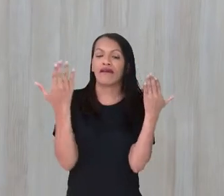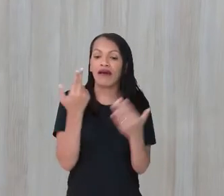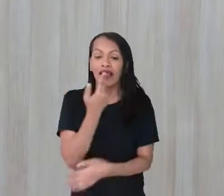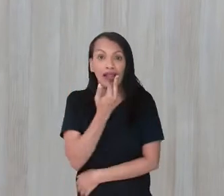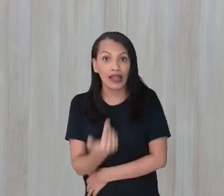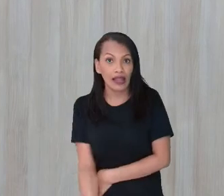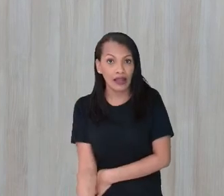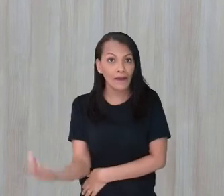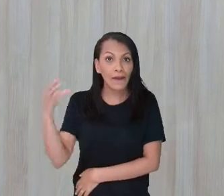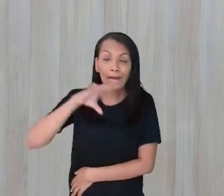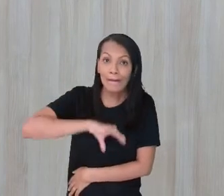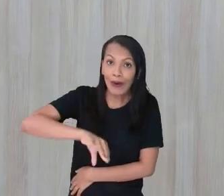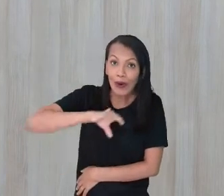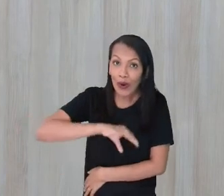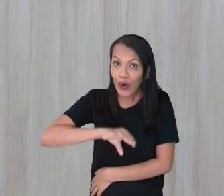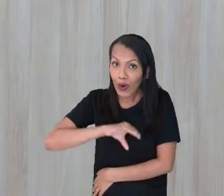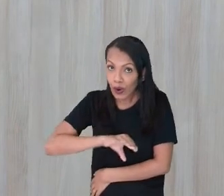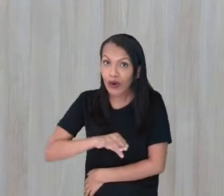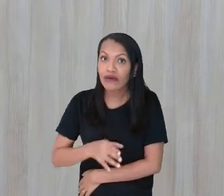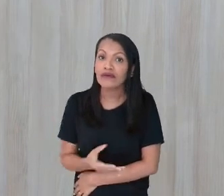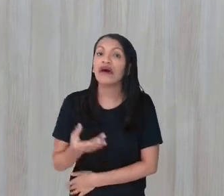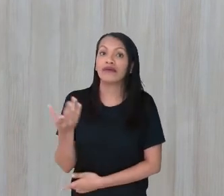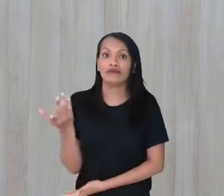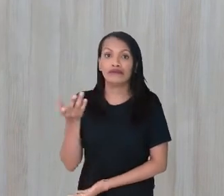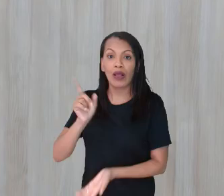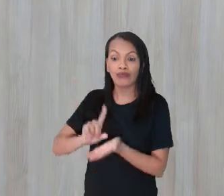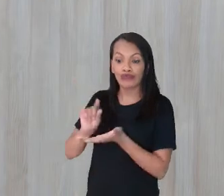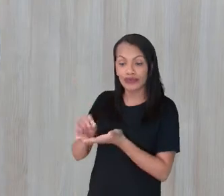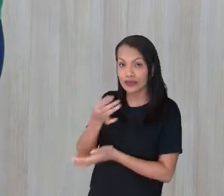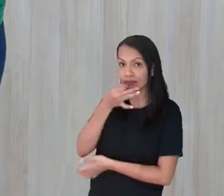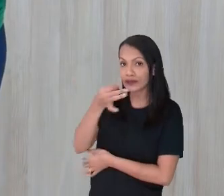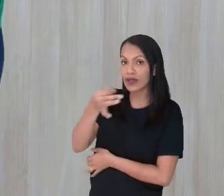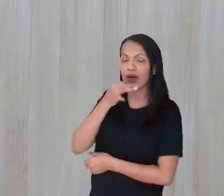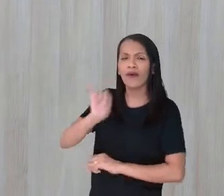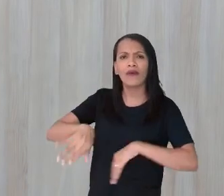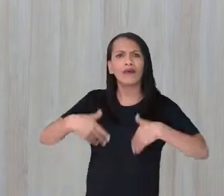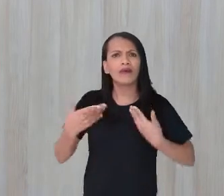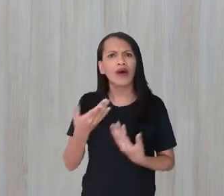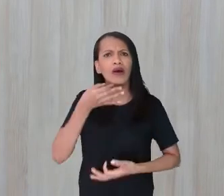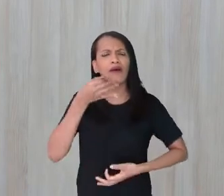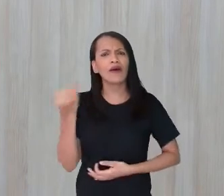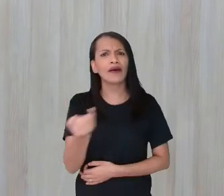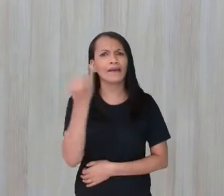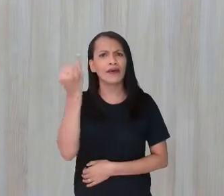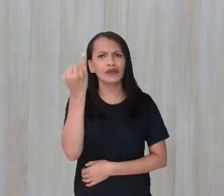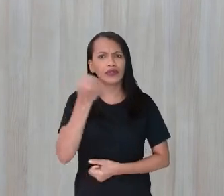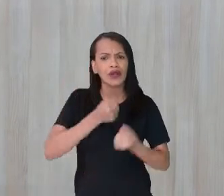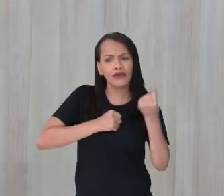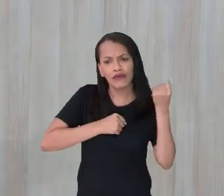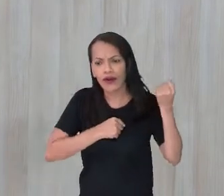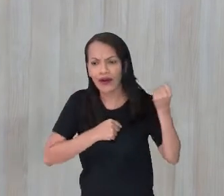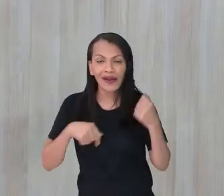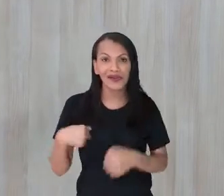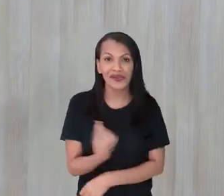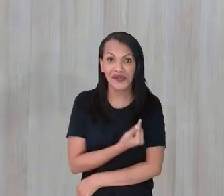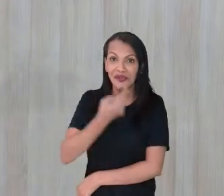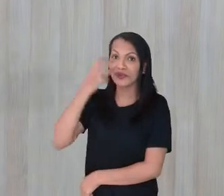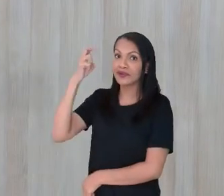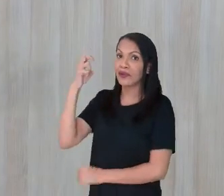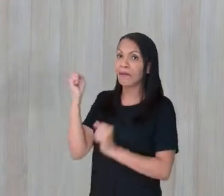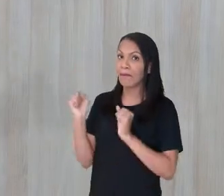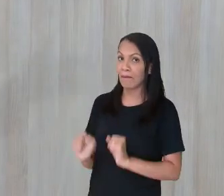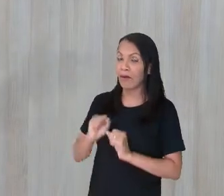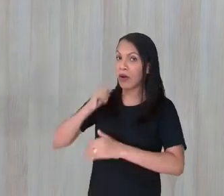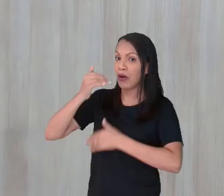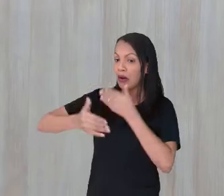língua portuguesa, falar de artigo de opinião. Qual a importância do forró para a nossa cultura? A gente pode desenvolver